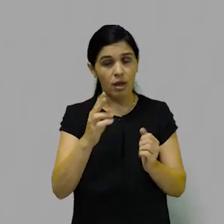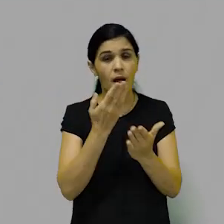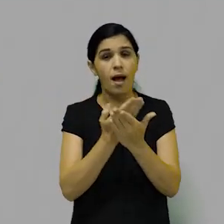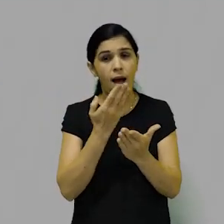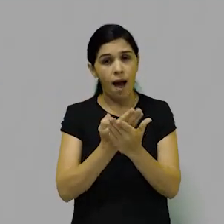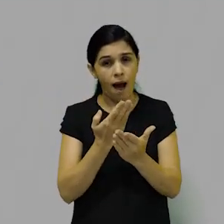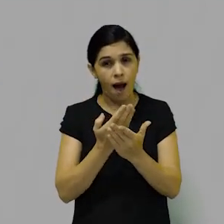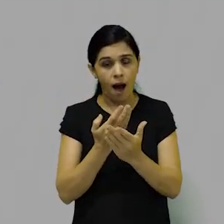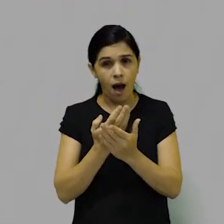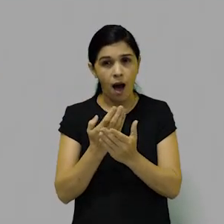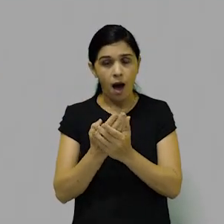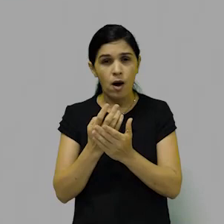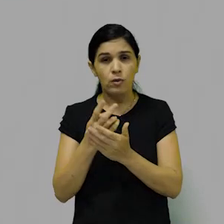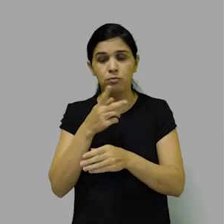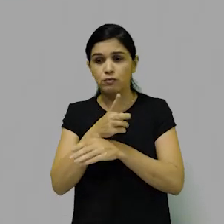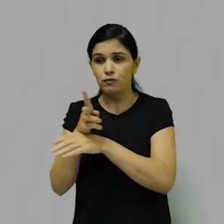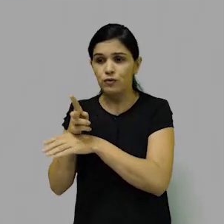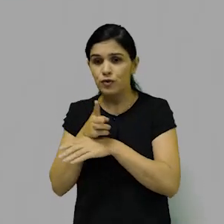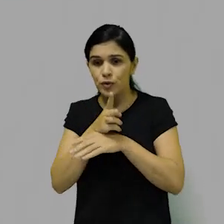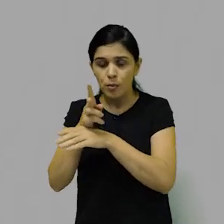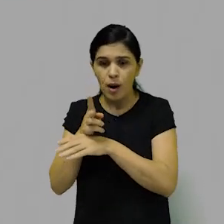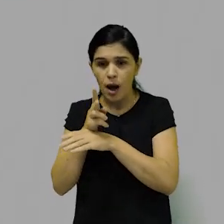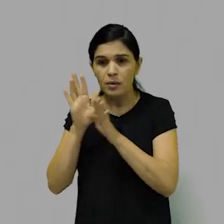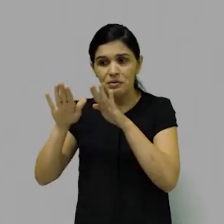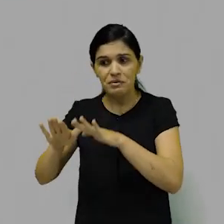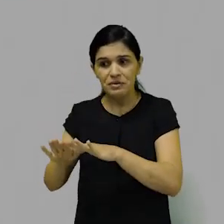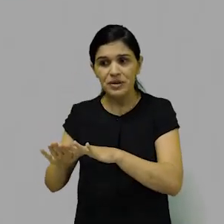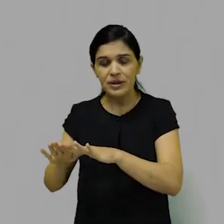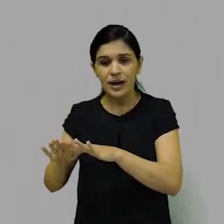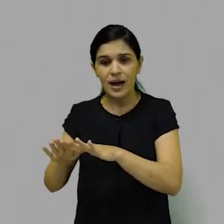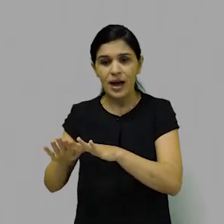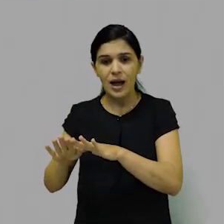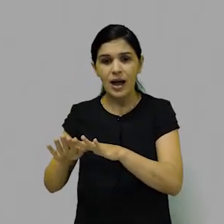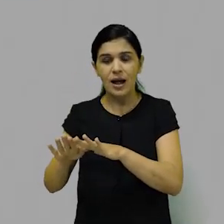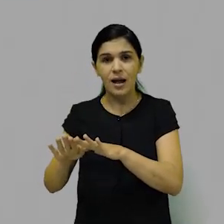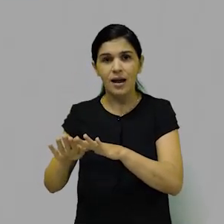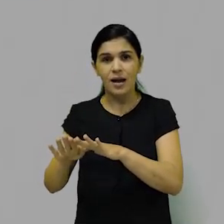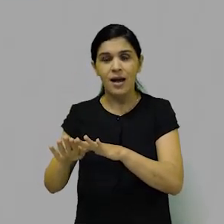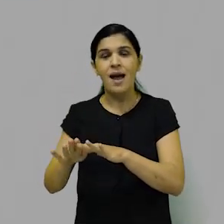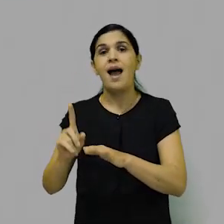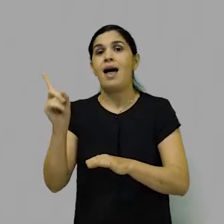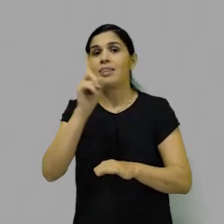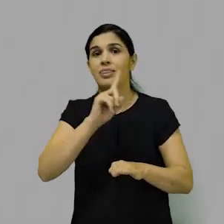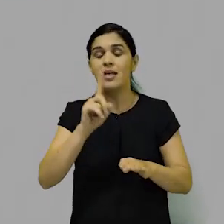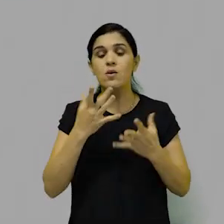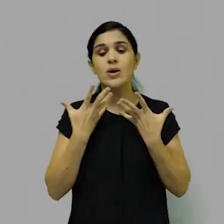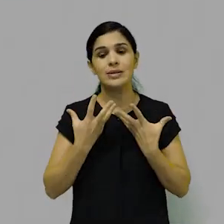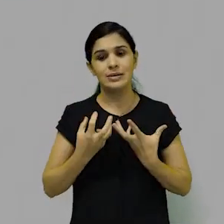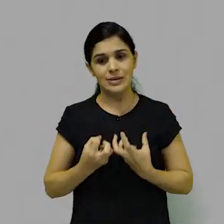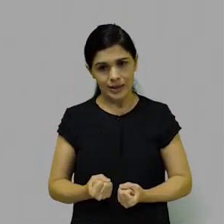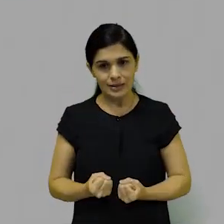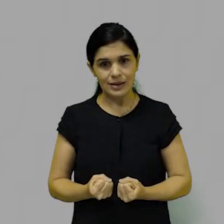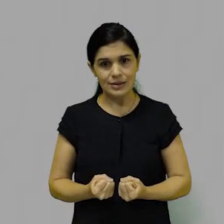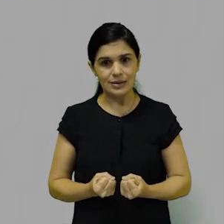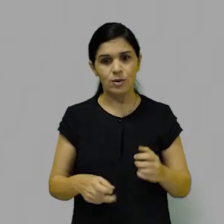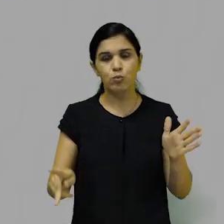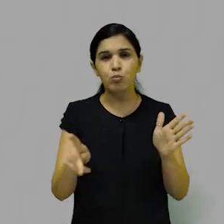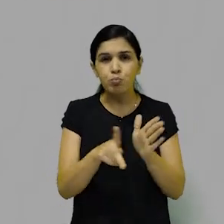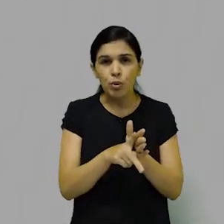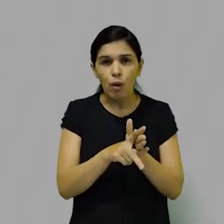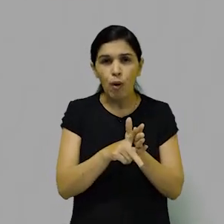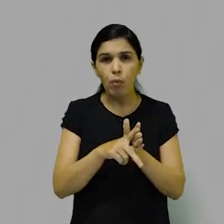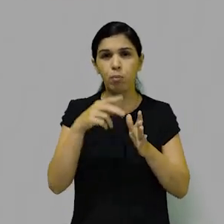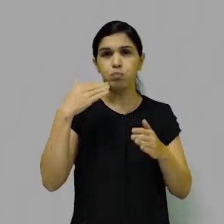coisa. Essa não aceitação do indivíduo, que aí de alguma forma ele vai